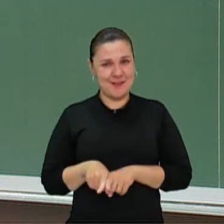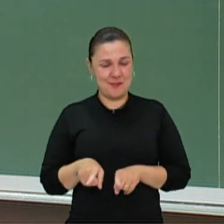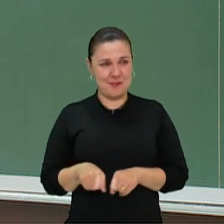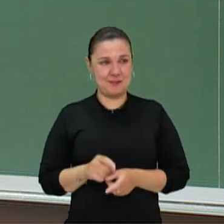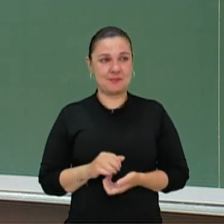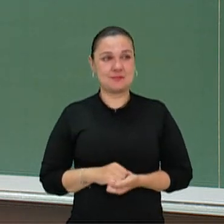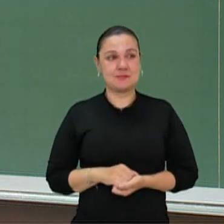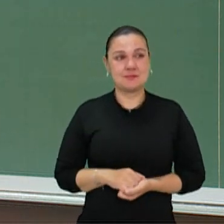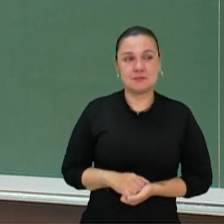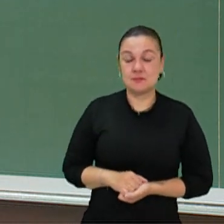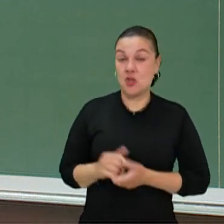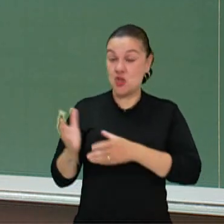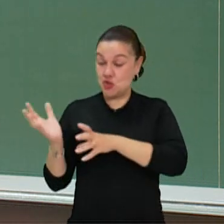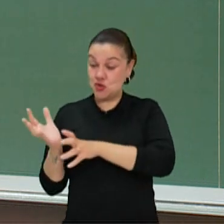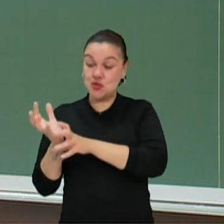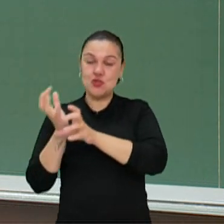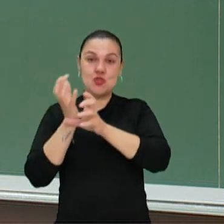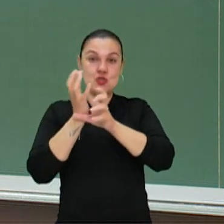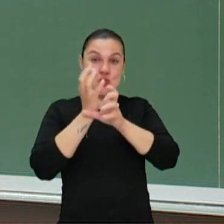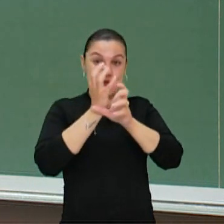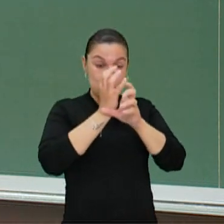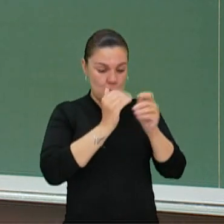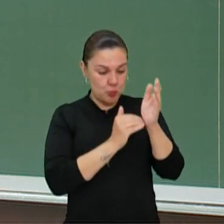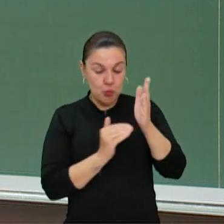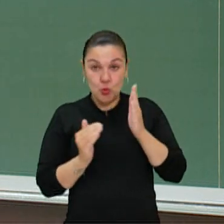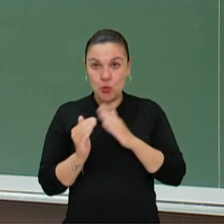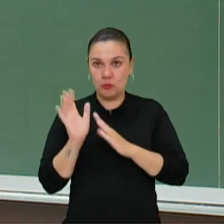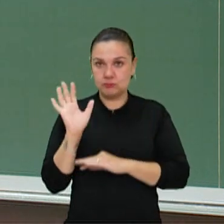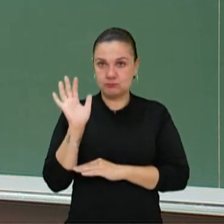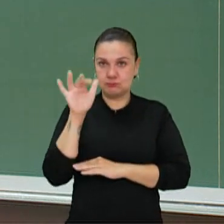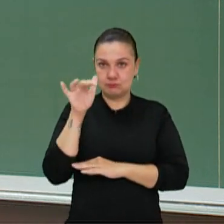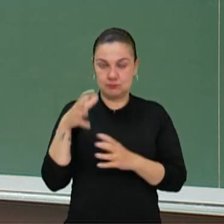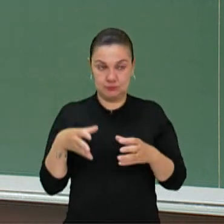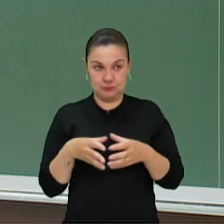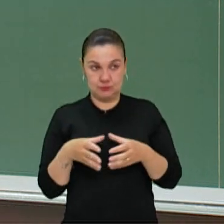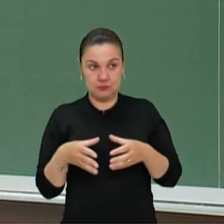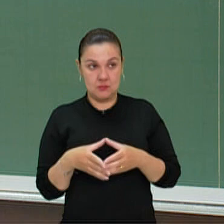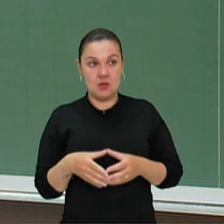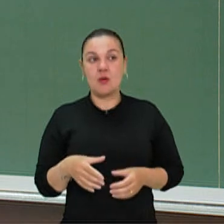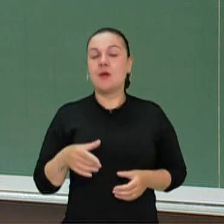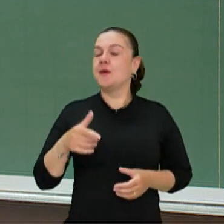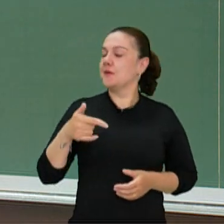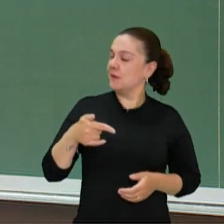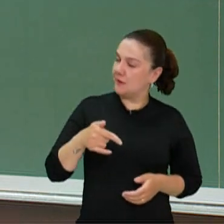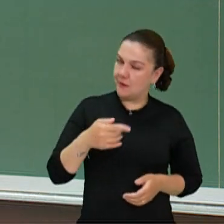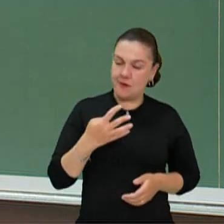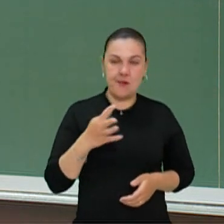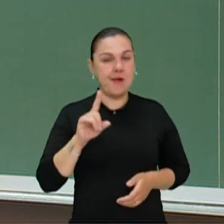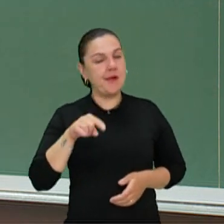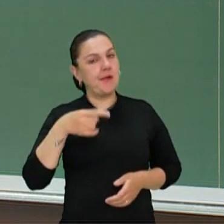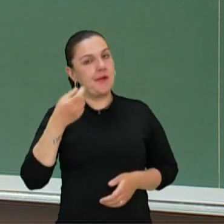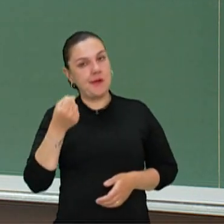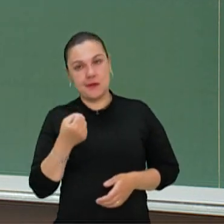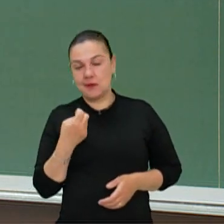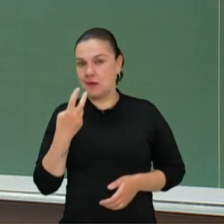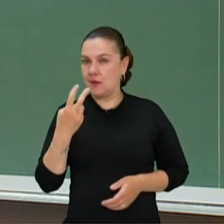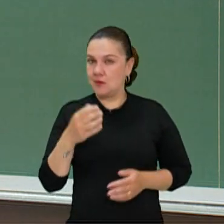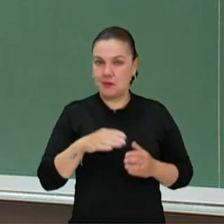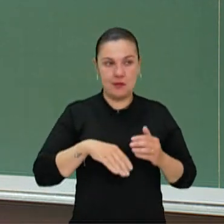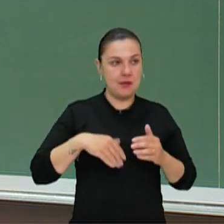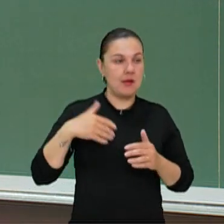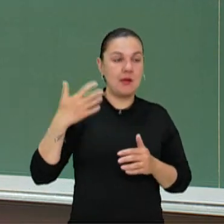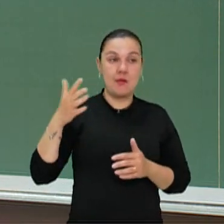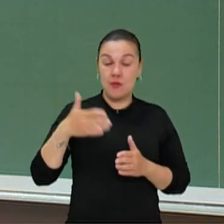esse cálculo. Então, eu somo todos os pontos desse time. Então, num jogo foi 74, no outro foi 82, no